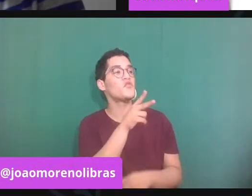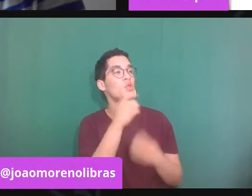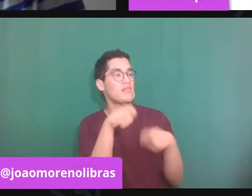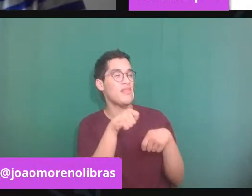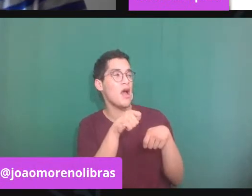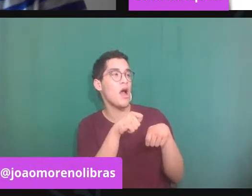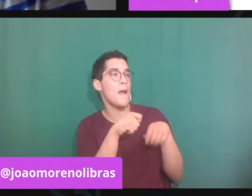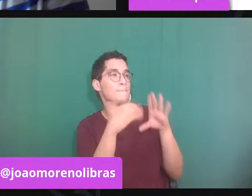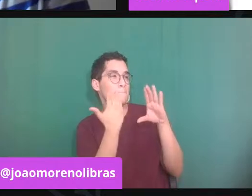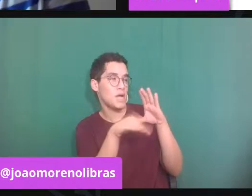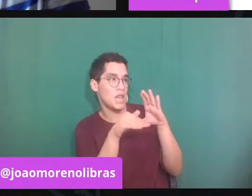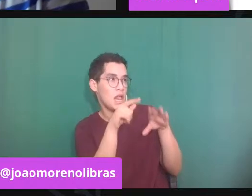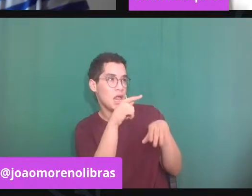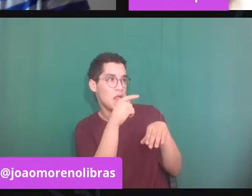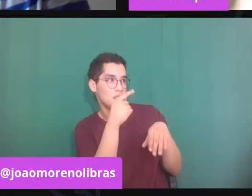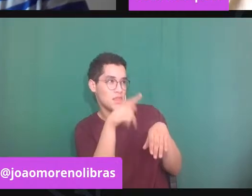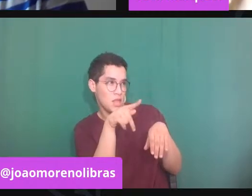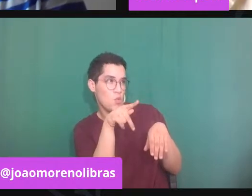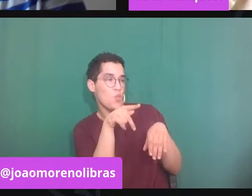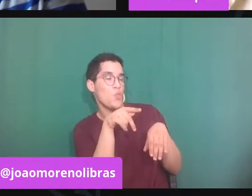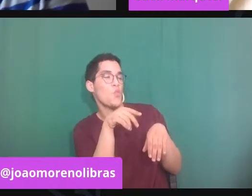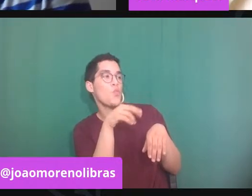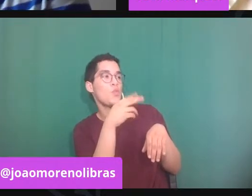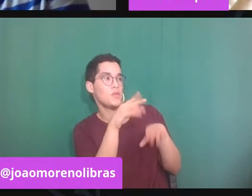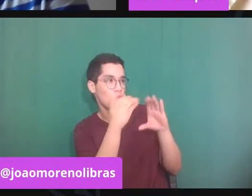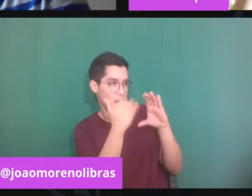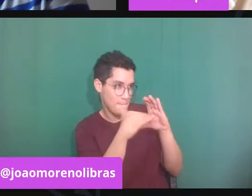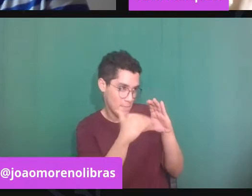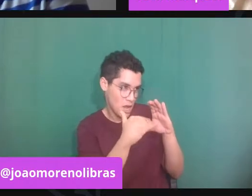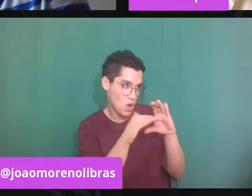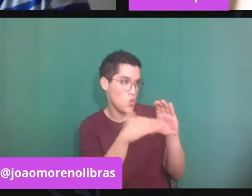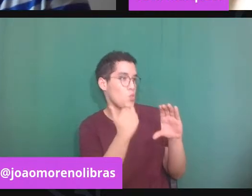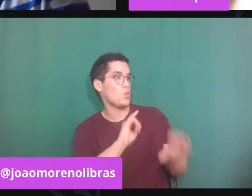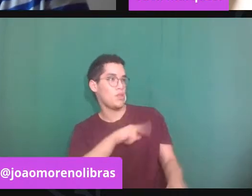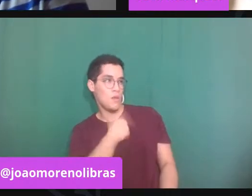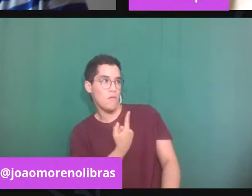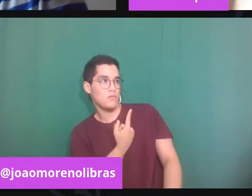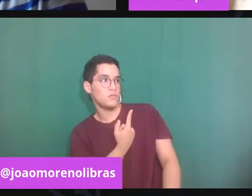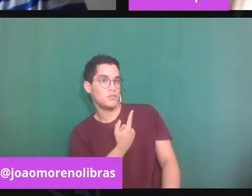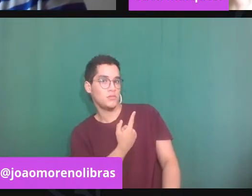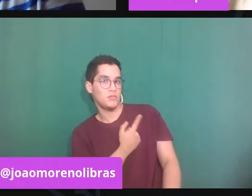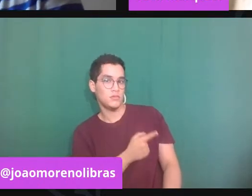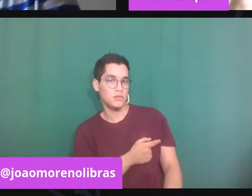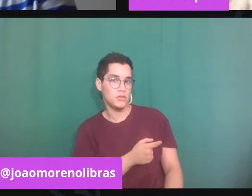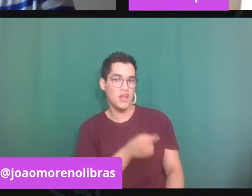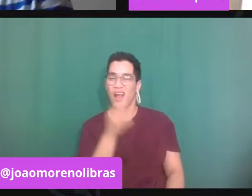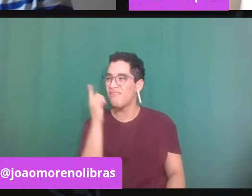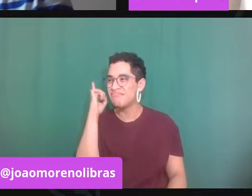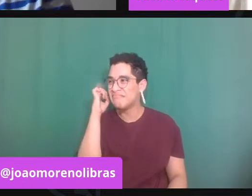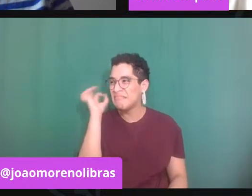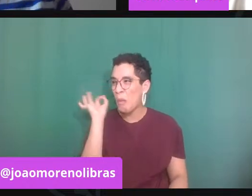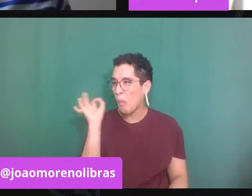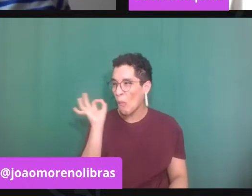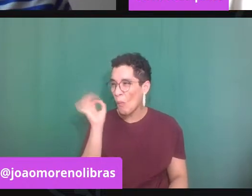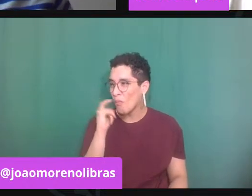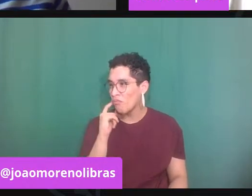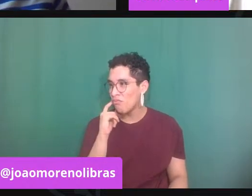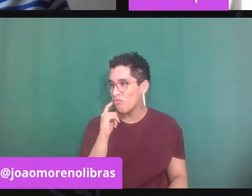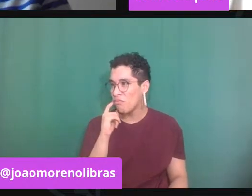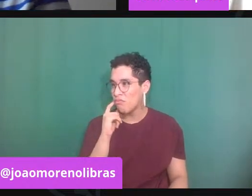chat. Aqui, como é que é, Jenny Cleide? Não ouvi. Está com interferência, não estou ouvindo.